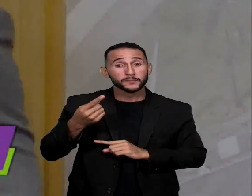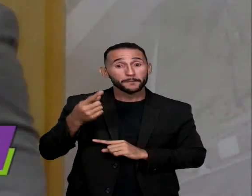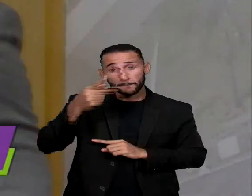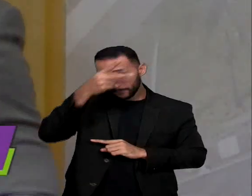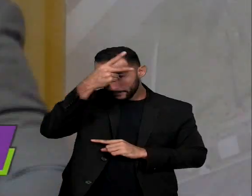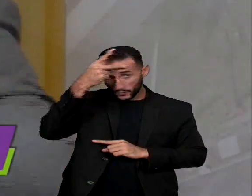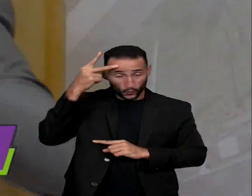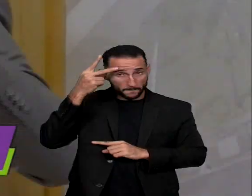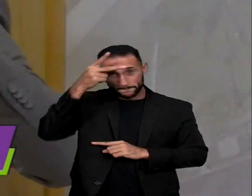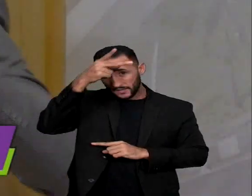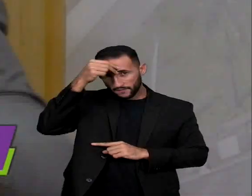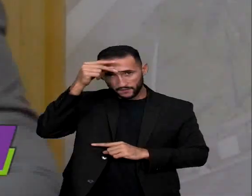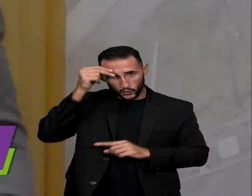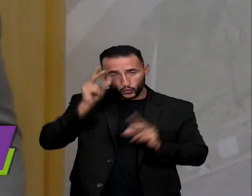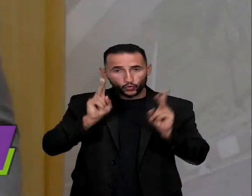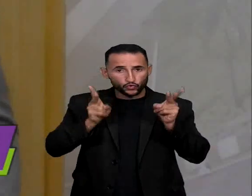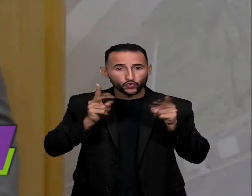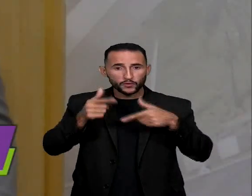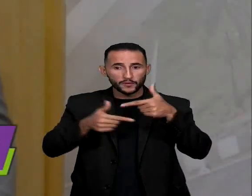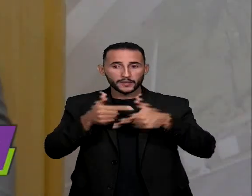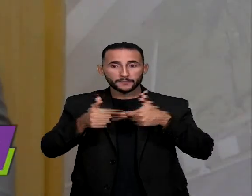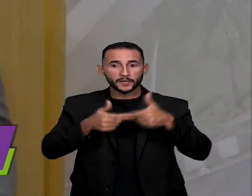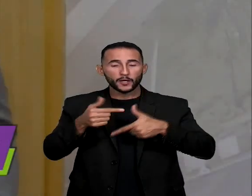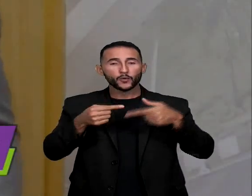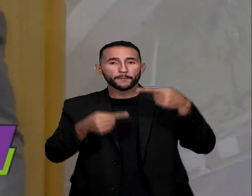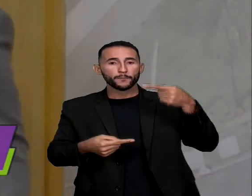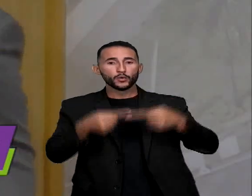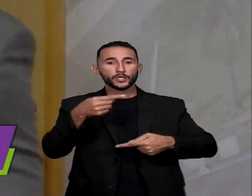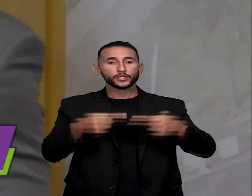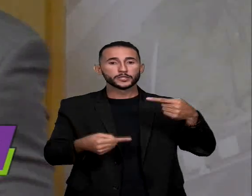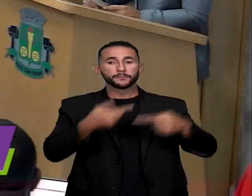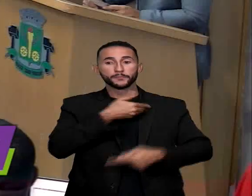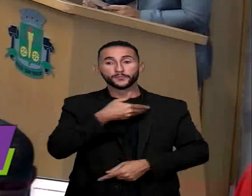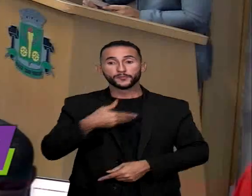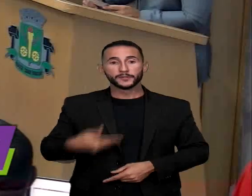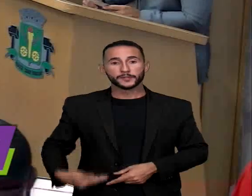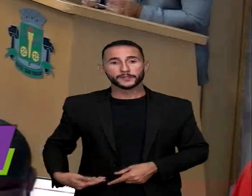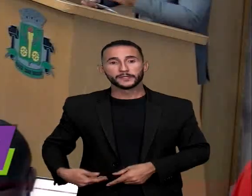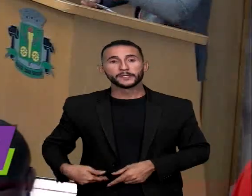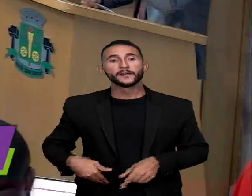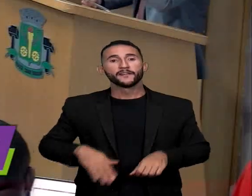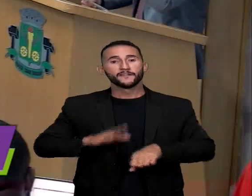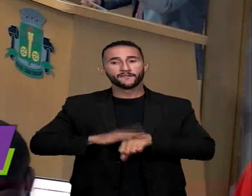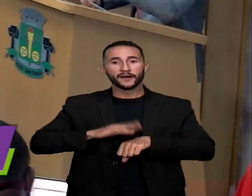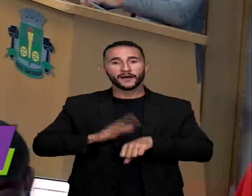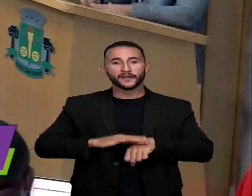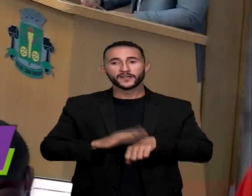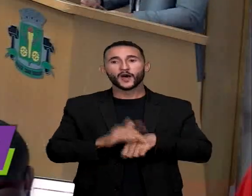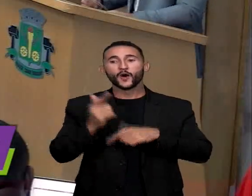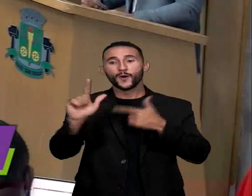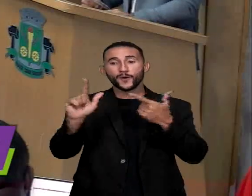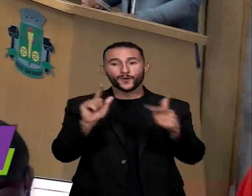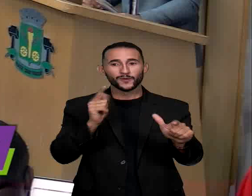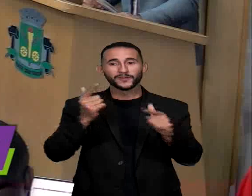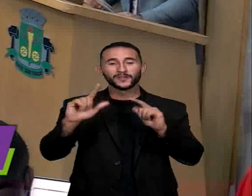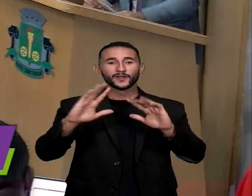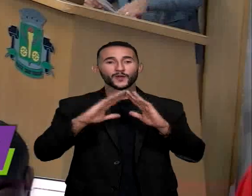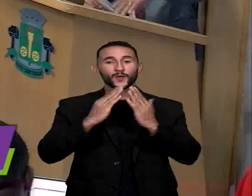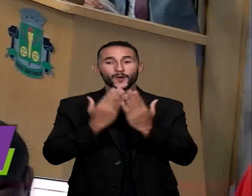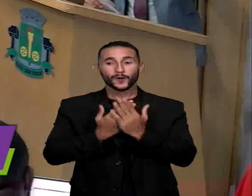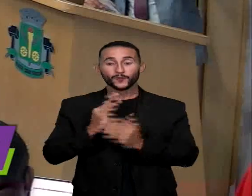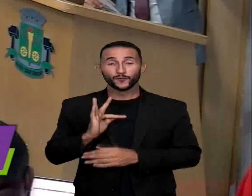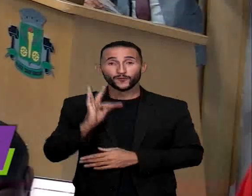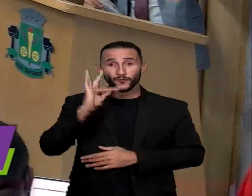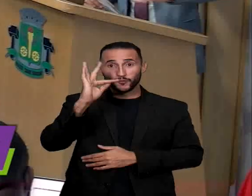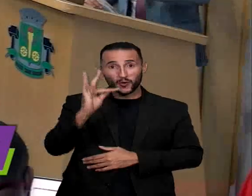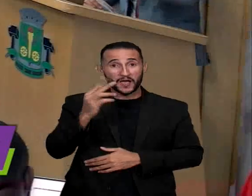Prefeito Continue com essa política pública e implemente aí outras escolas do Futuro na nossa cidade